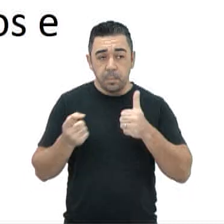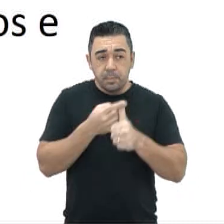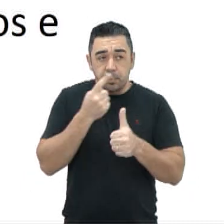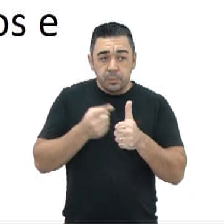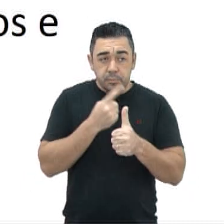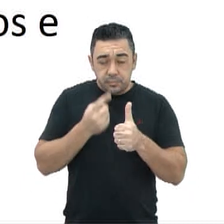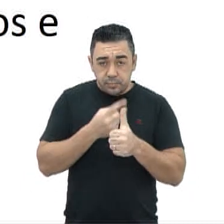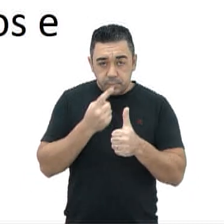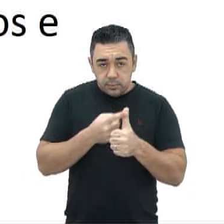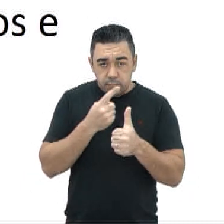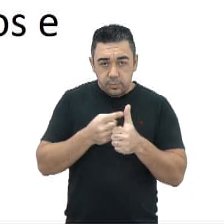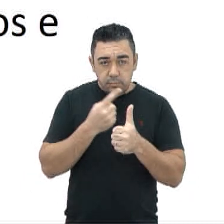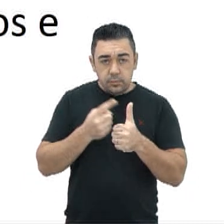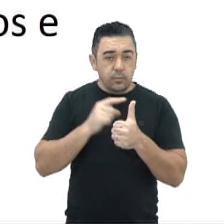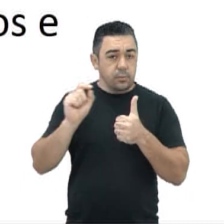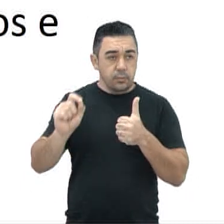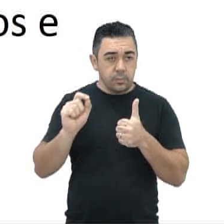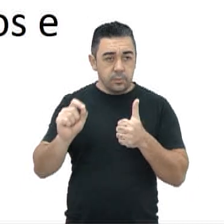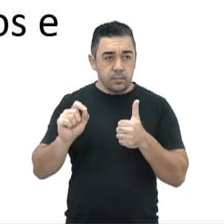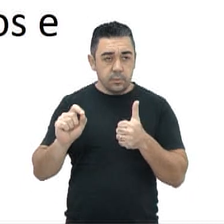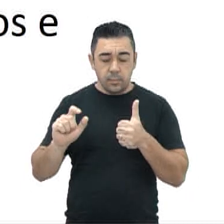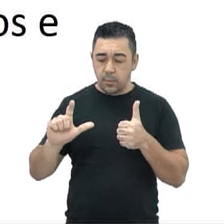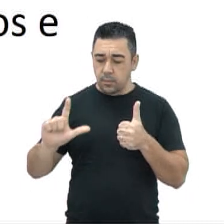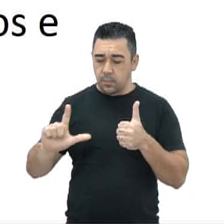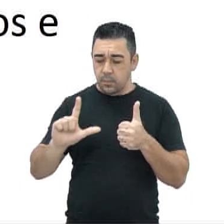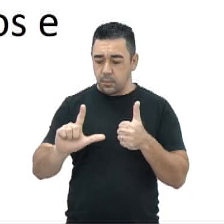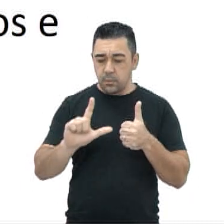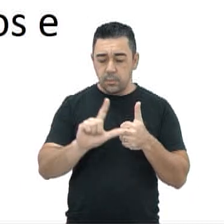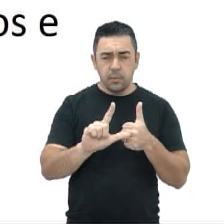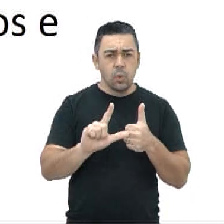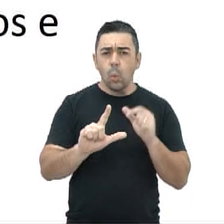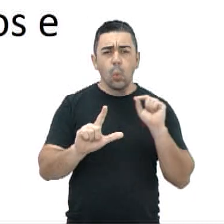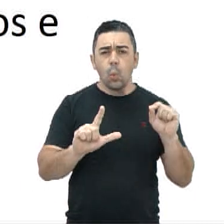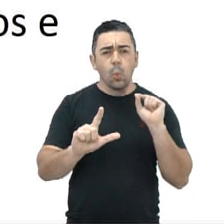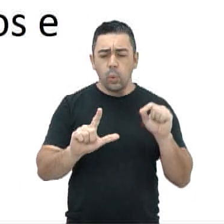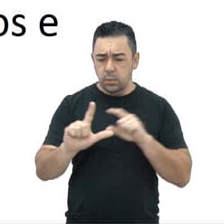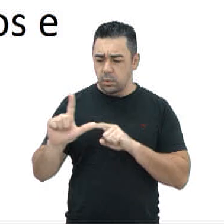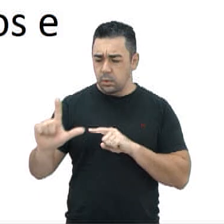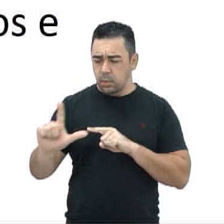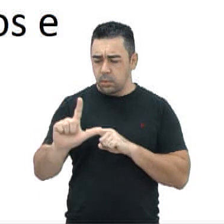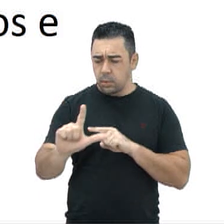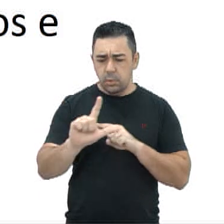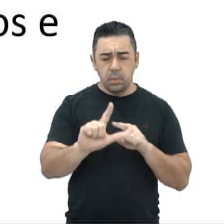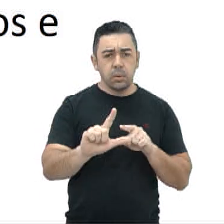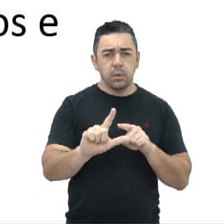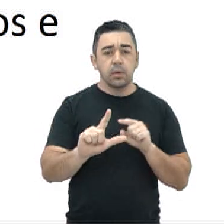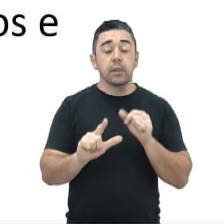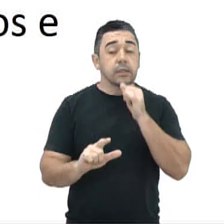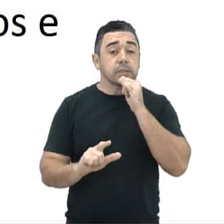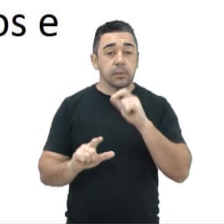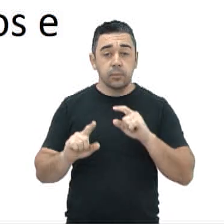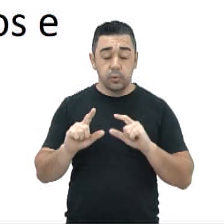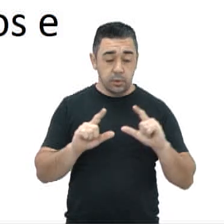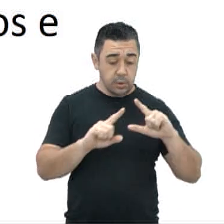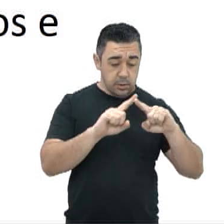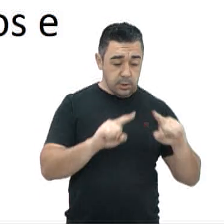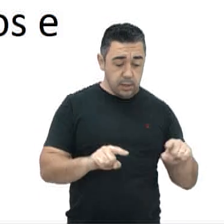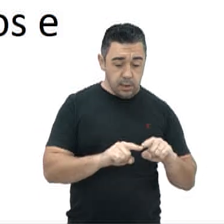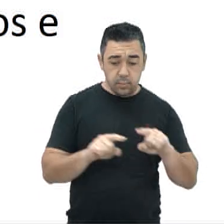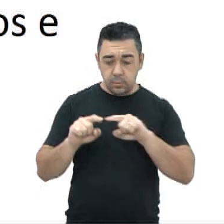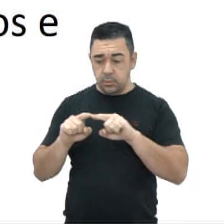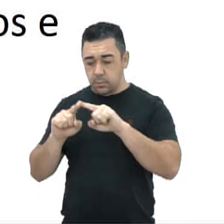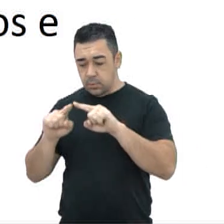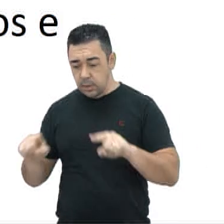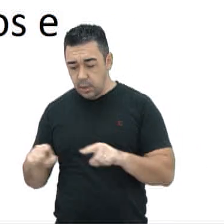primeiro caso de congruência é o LLL. O que é o LLL? Quando 2 triângulos possuem os